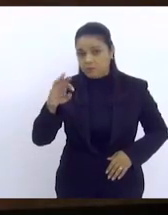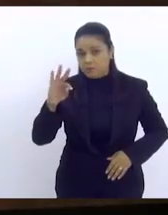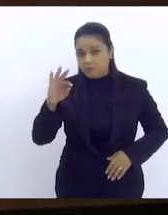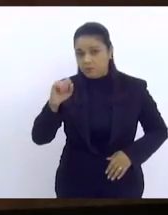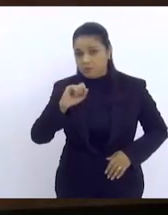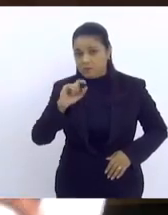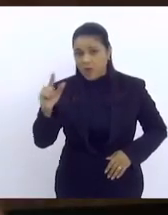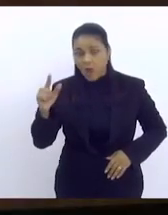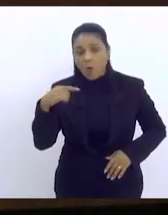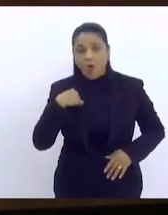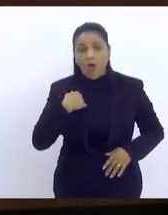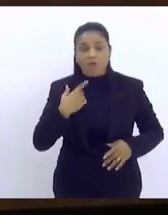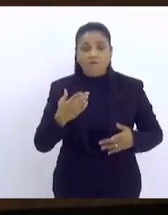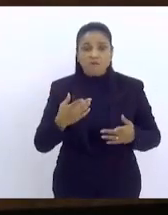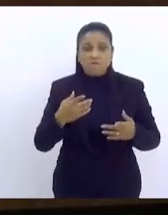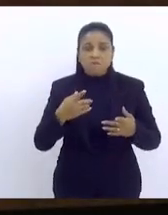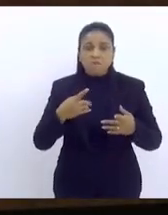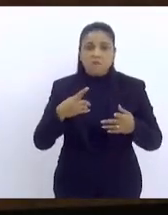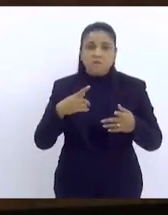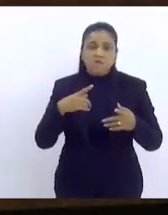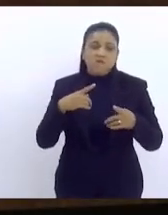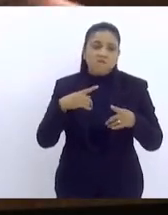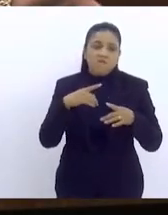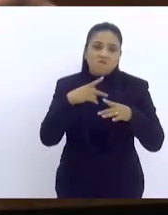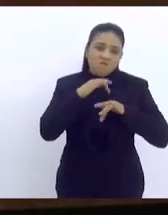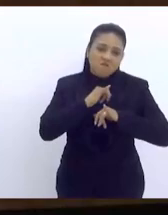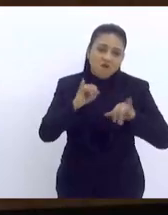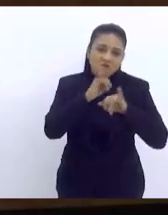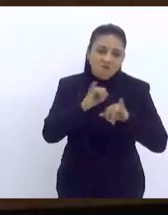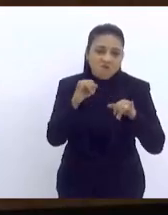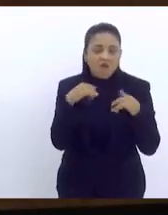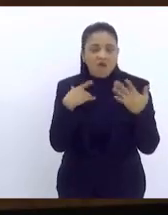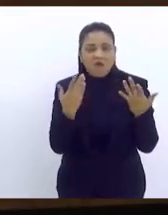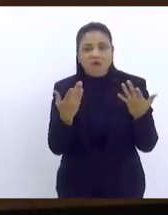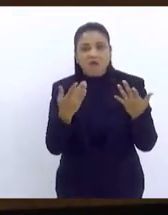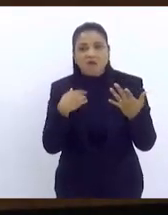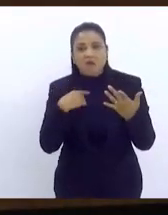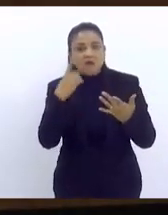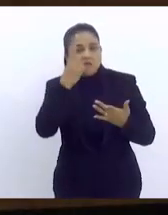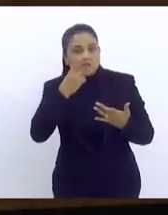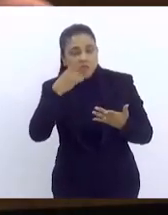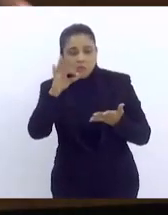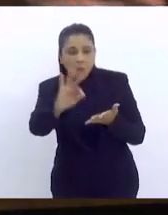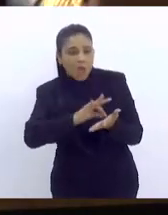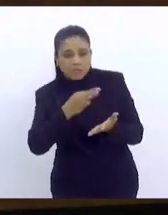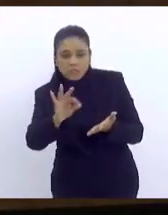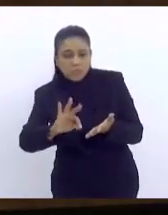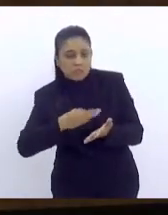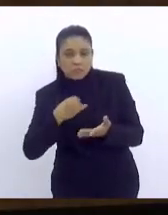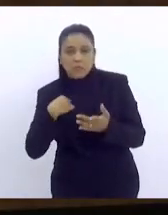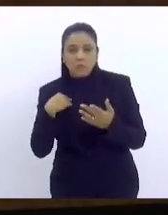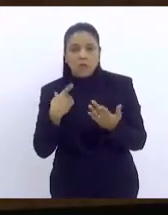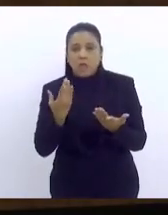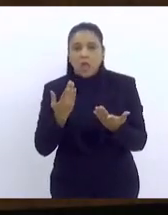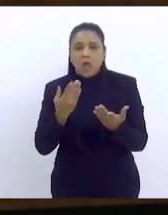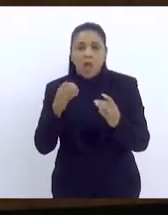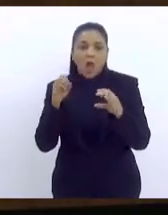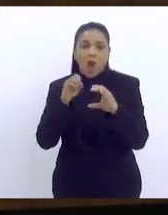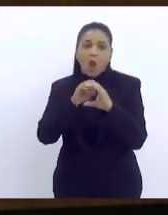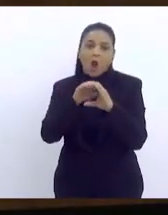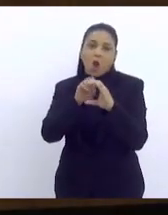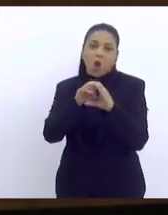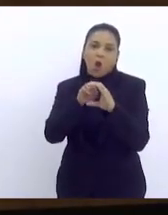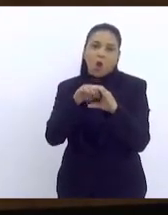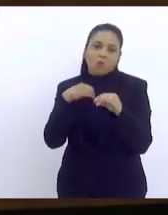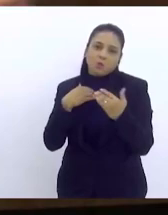esse mimimi não vou assinar porque é com a Globo não